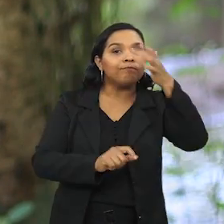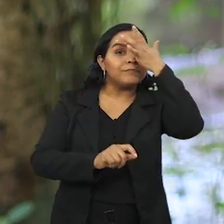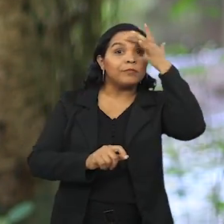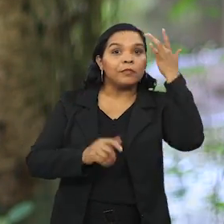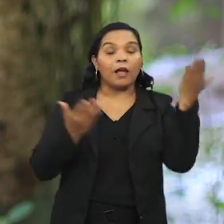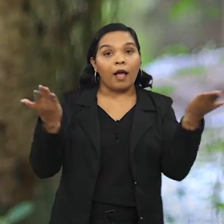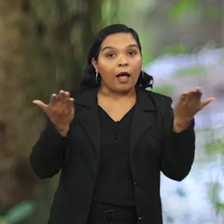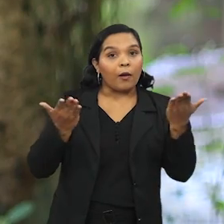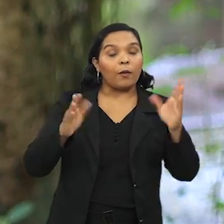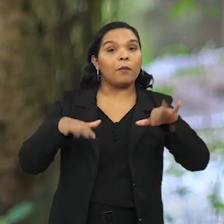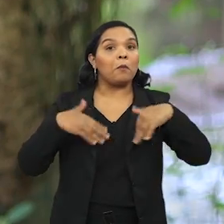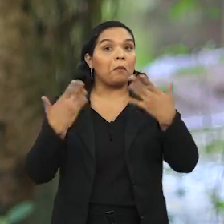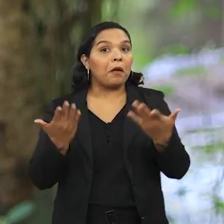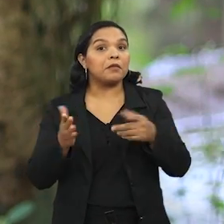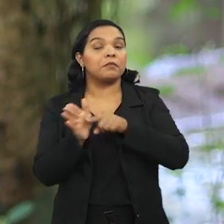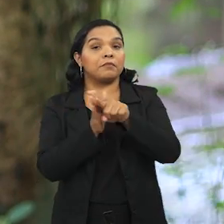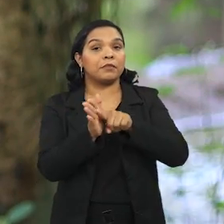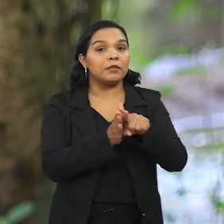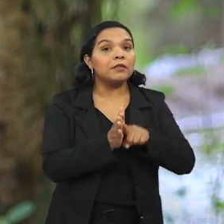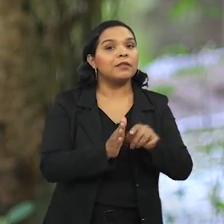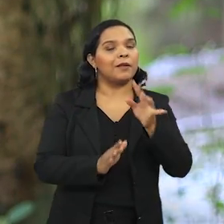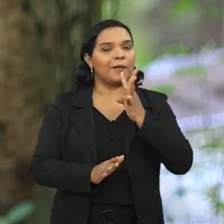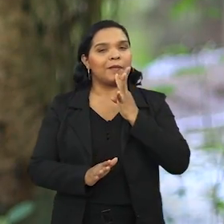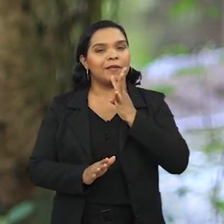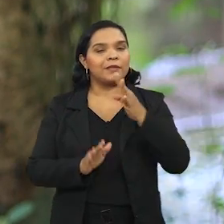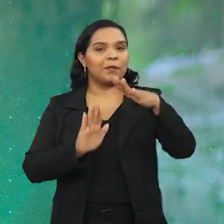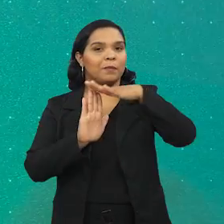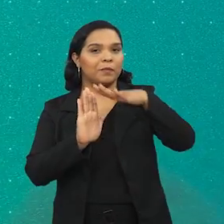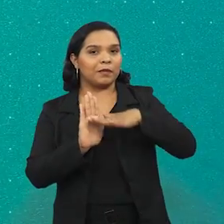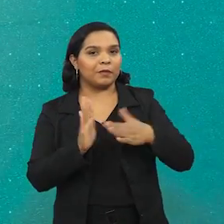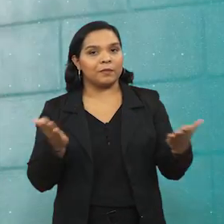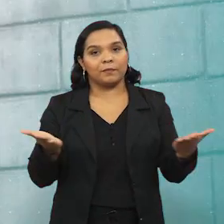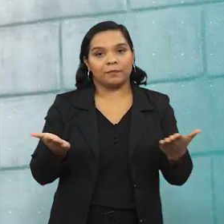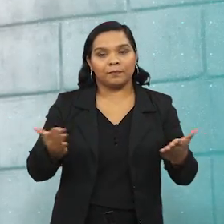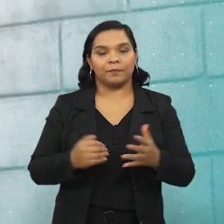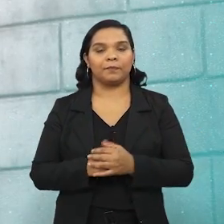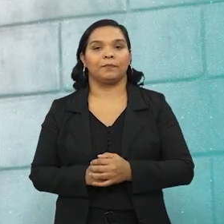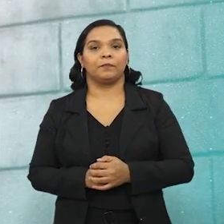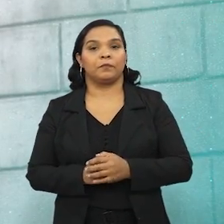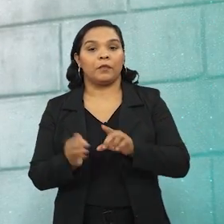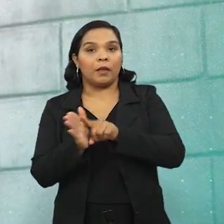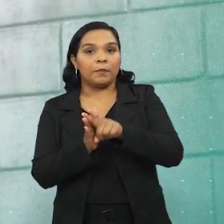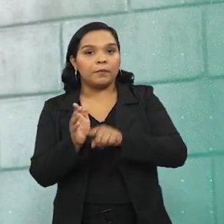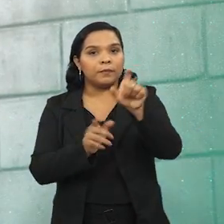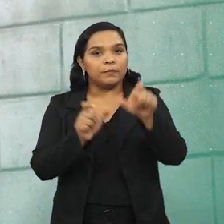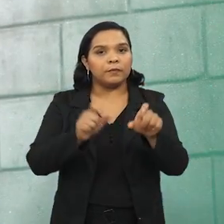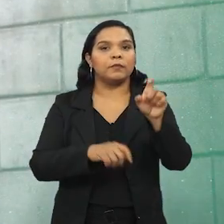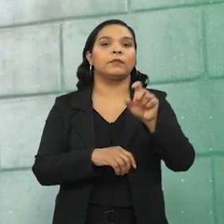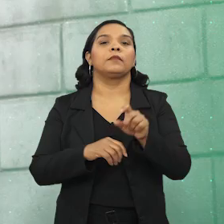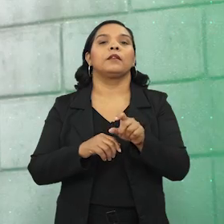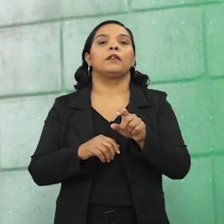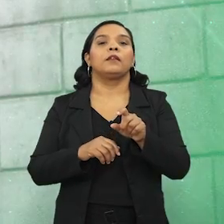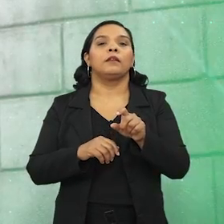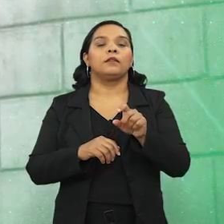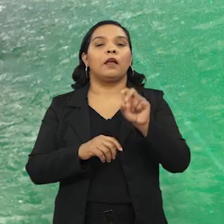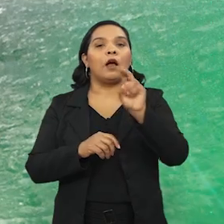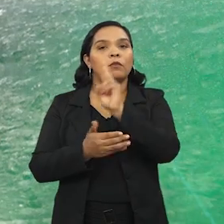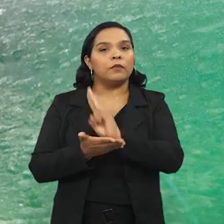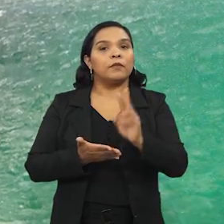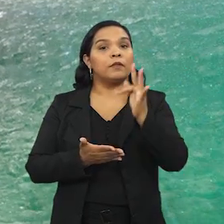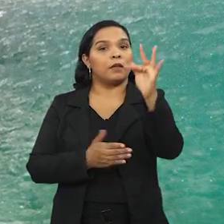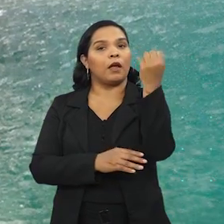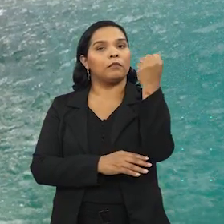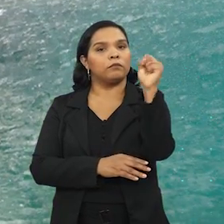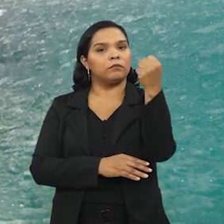ver agora quais pesquisas iremos conhecer no programa de hoje. Pesquisadores da Universidade Federal de Sergipe